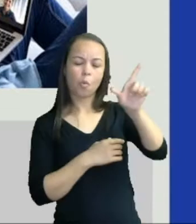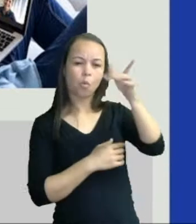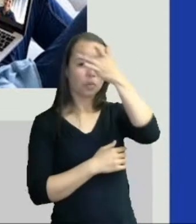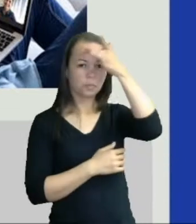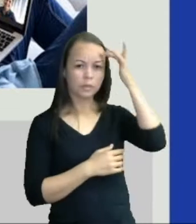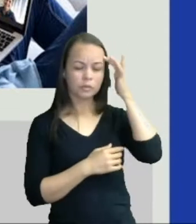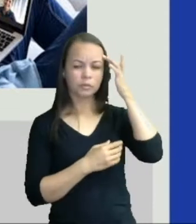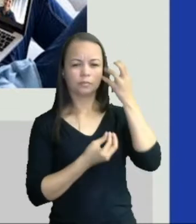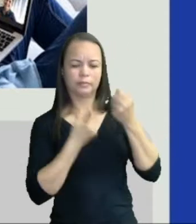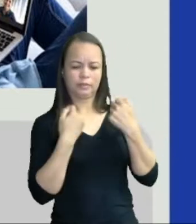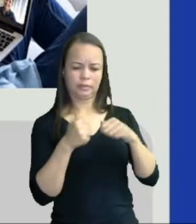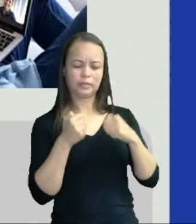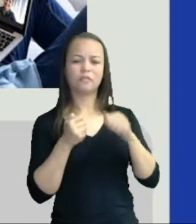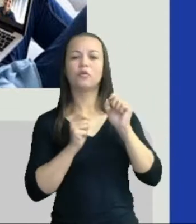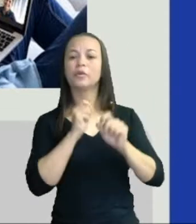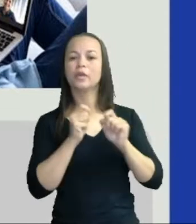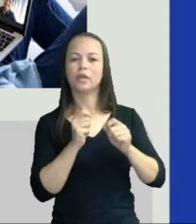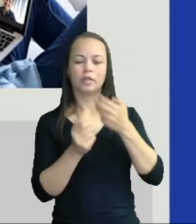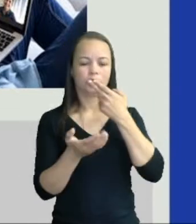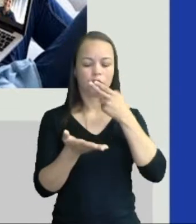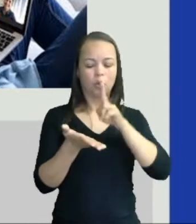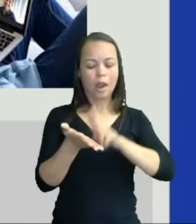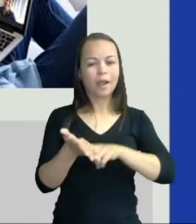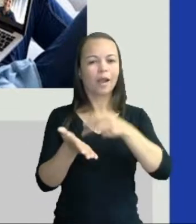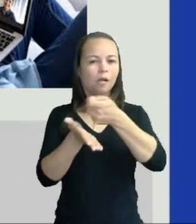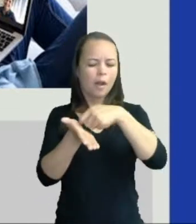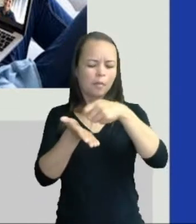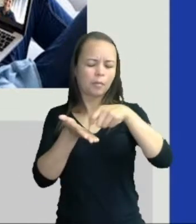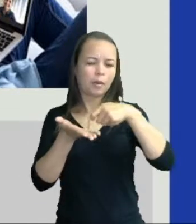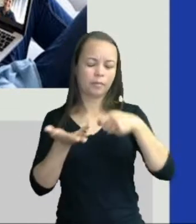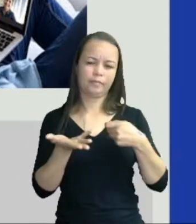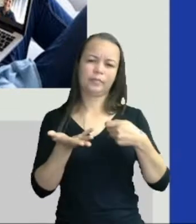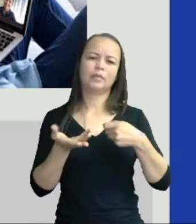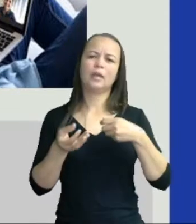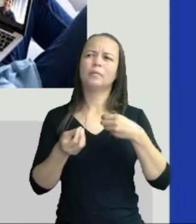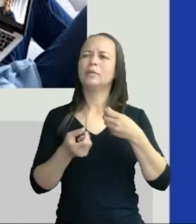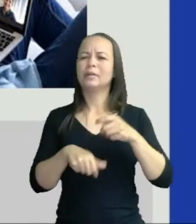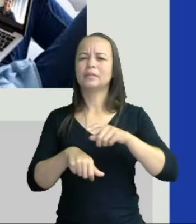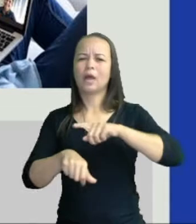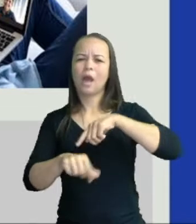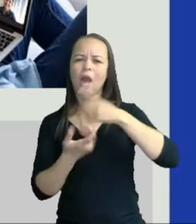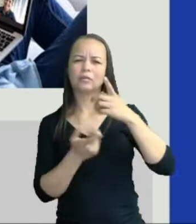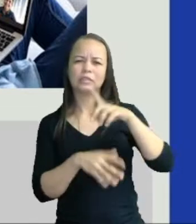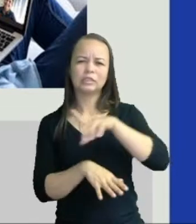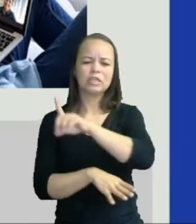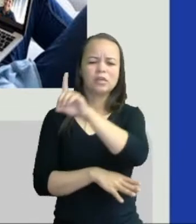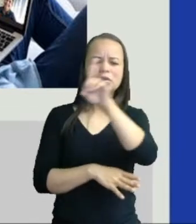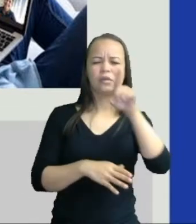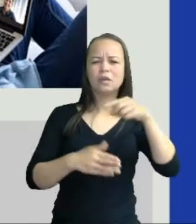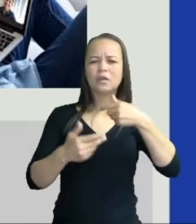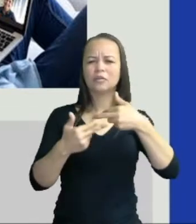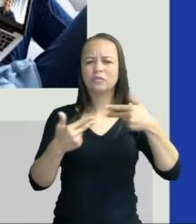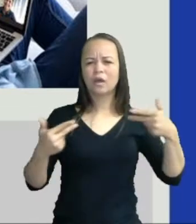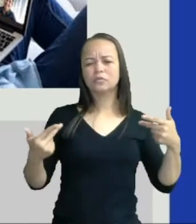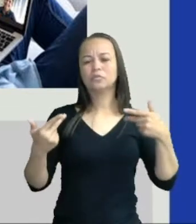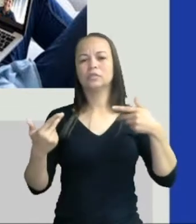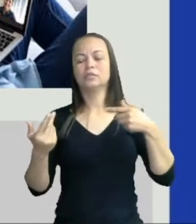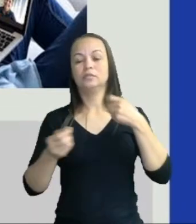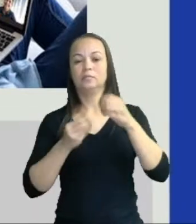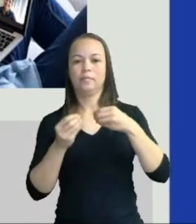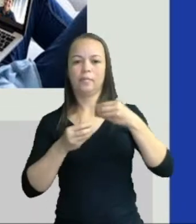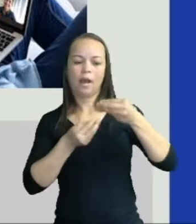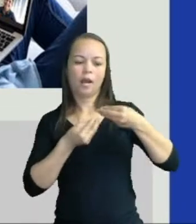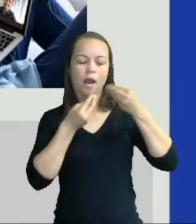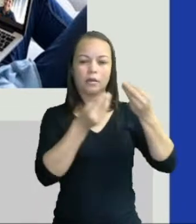gente escrevesse uma carta. E poderia passar muitos dias para ser entregue e outros tantos dias para receber a